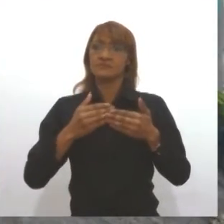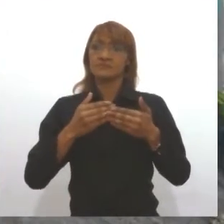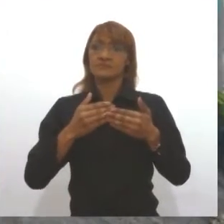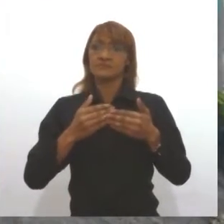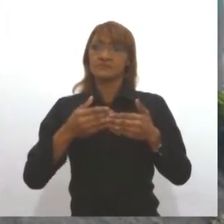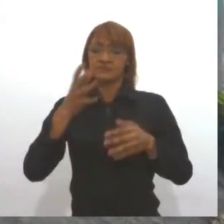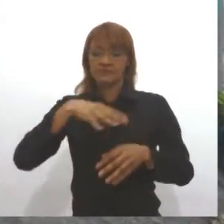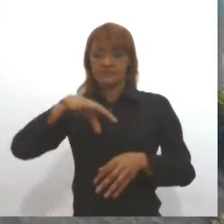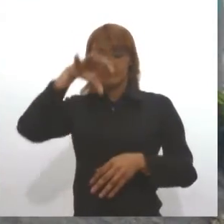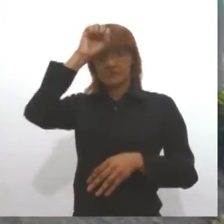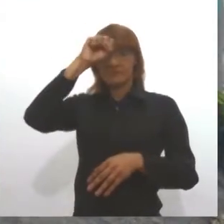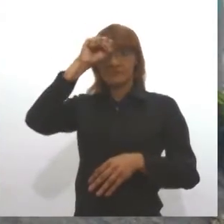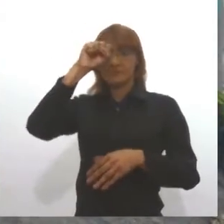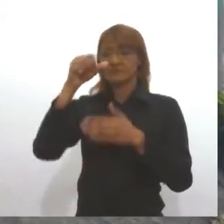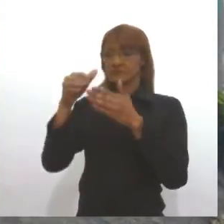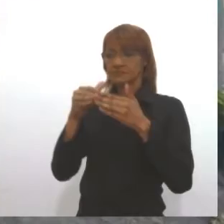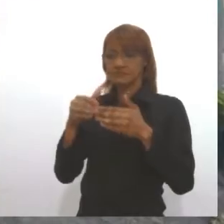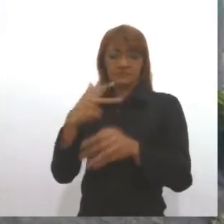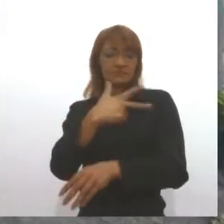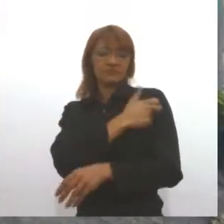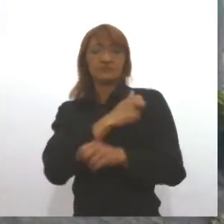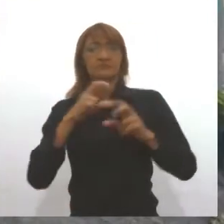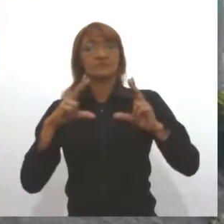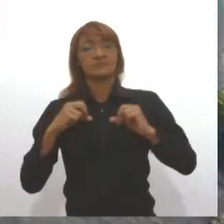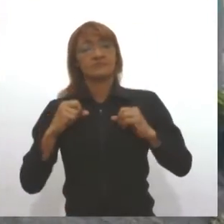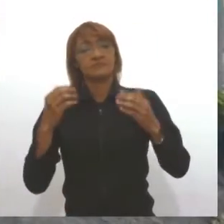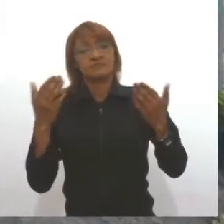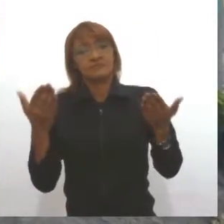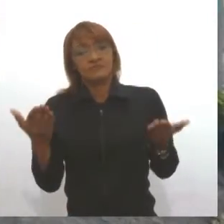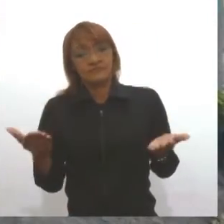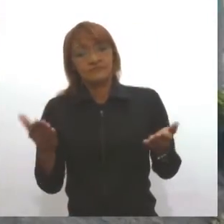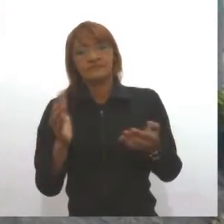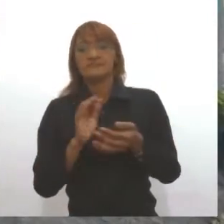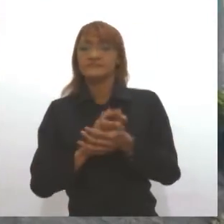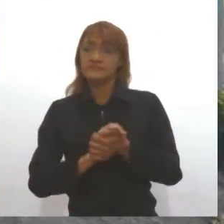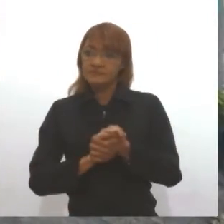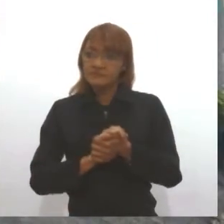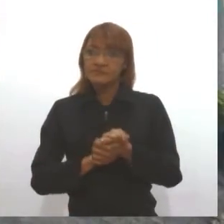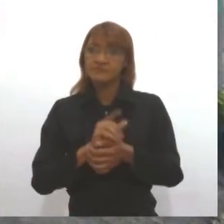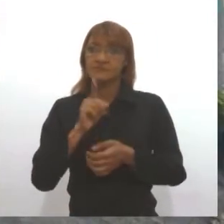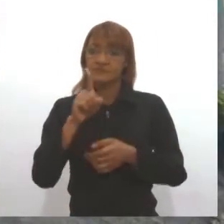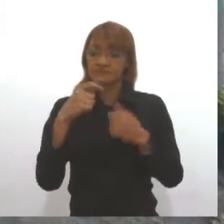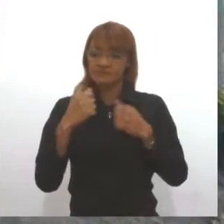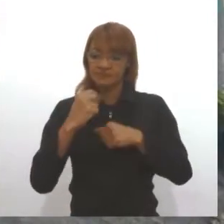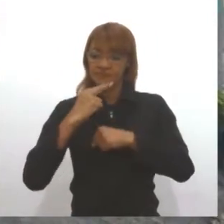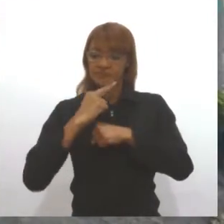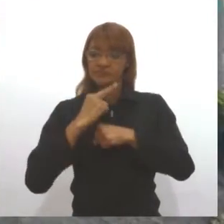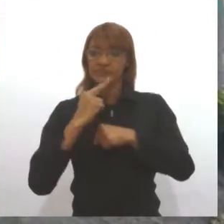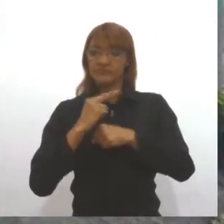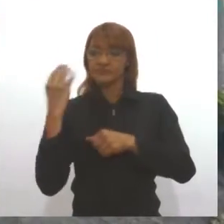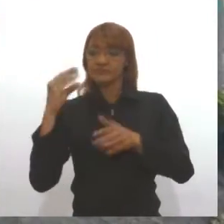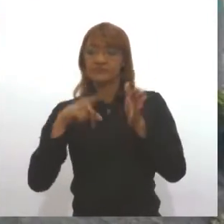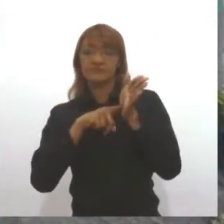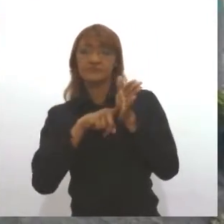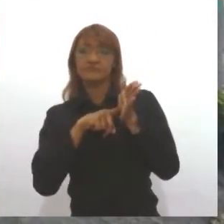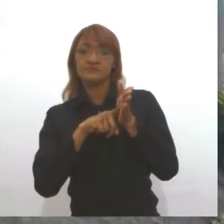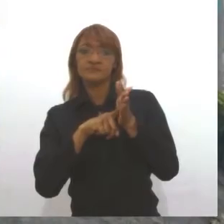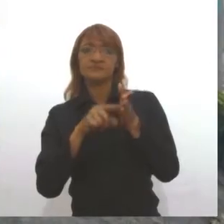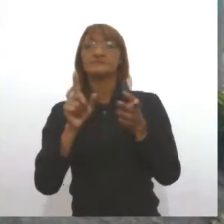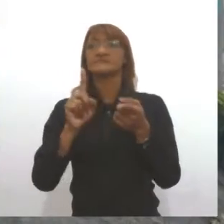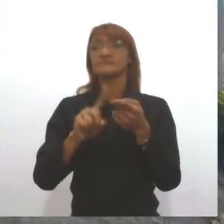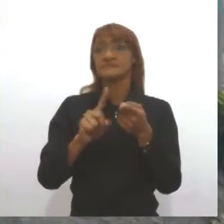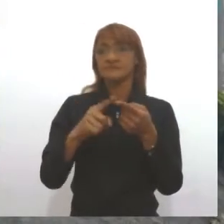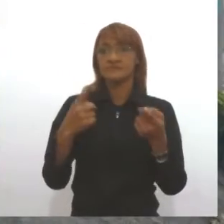aquela vacina. Não é nada demais você se cuidar na ciência e se cuidar